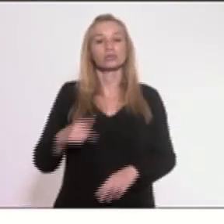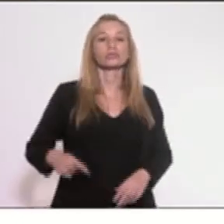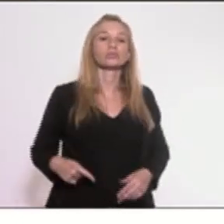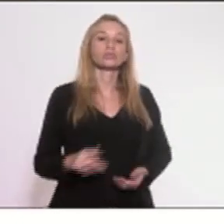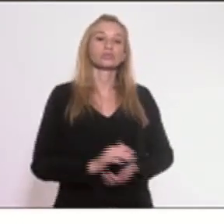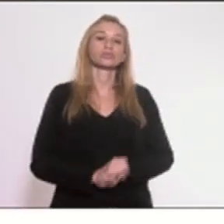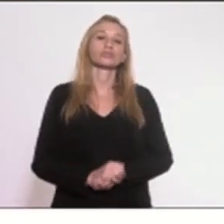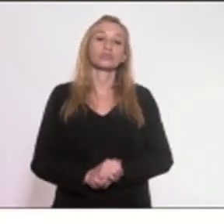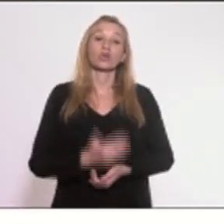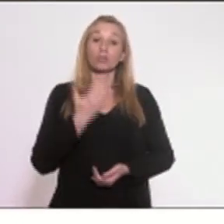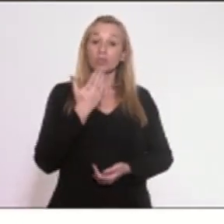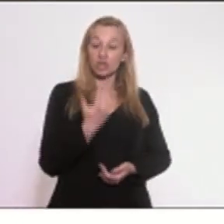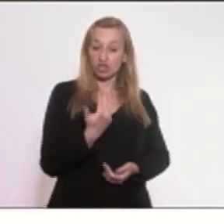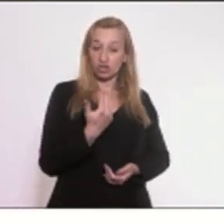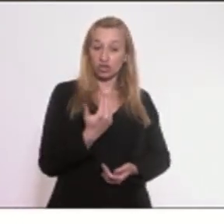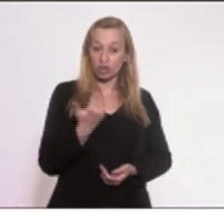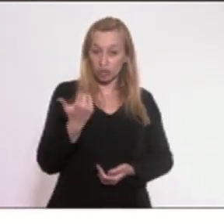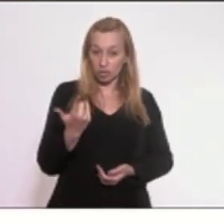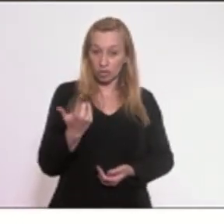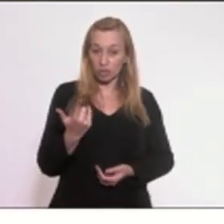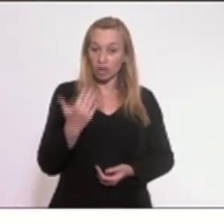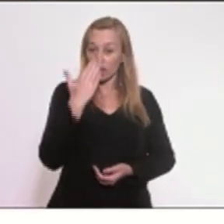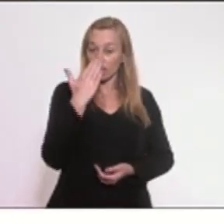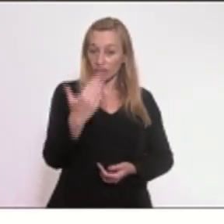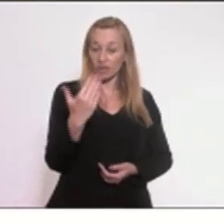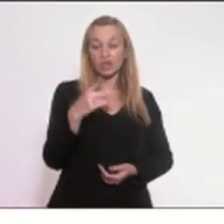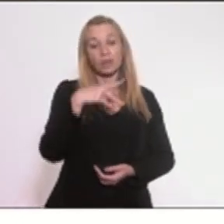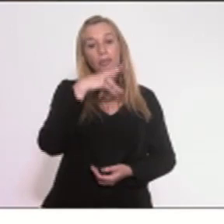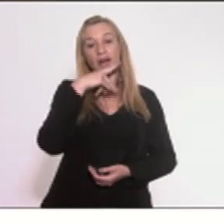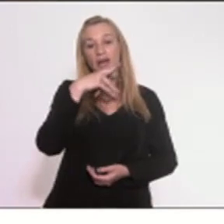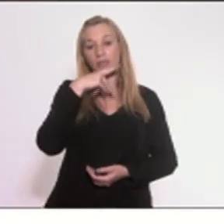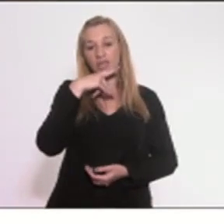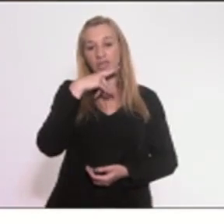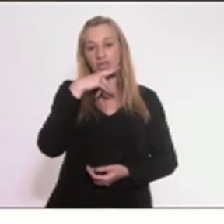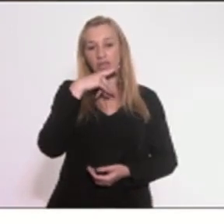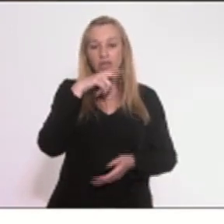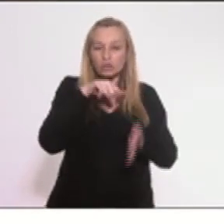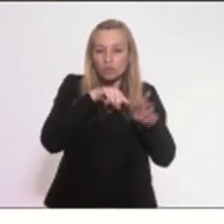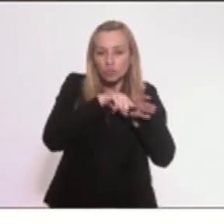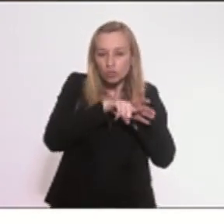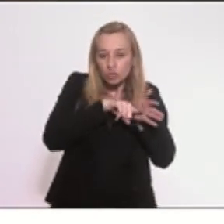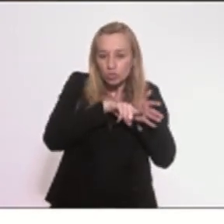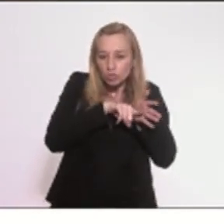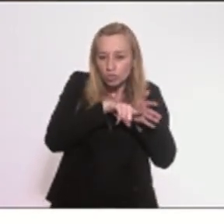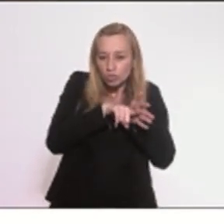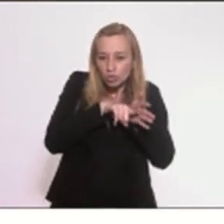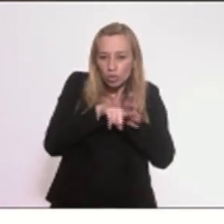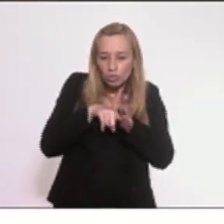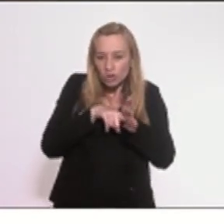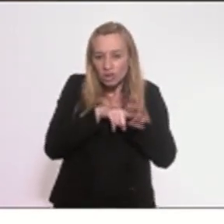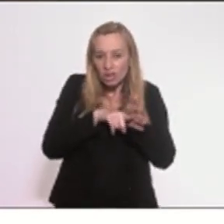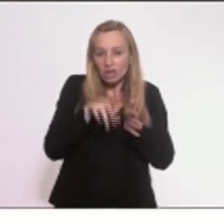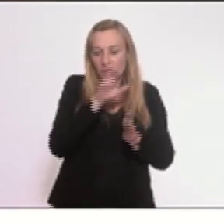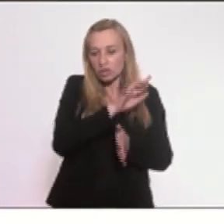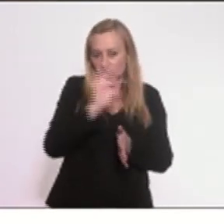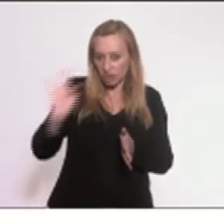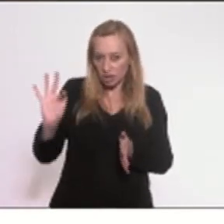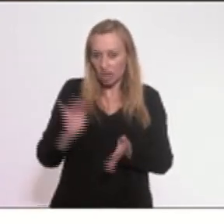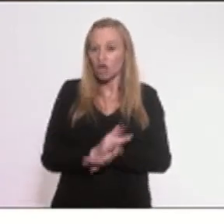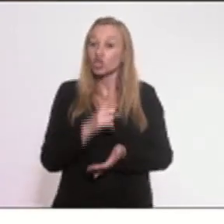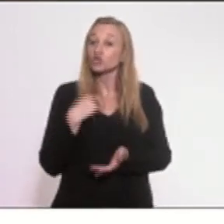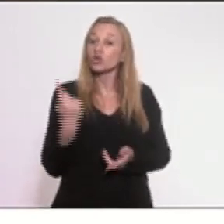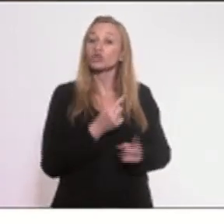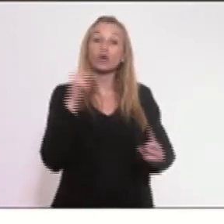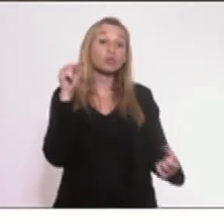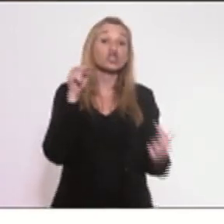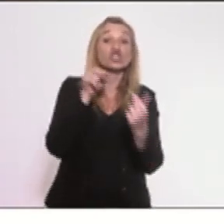entrada no pedido de criação da Frente Parlamentar de Monitoramento do Regime de Recuperação Fiscal. E nosso